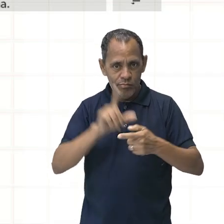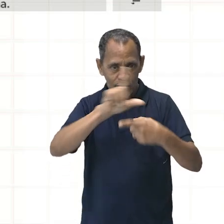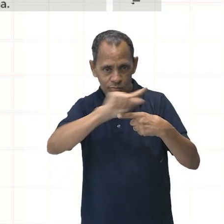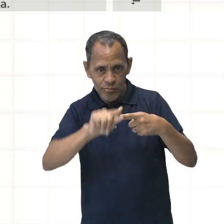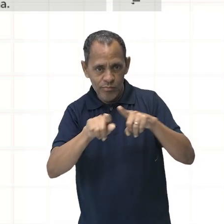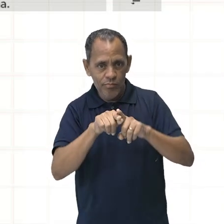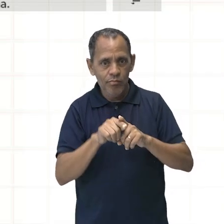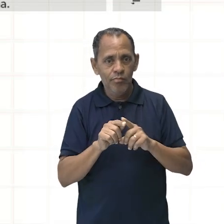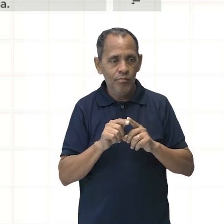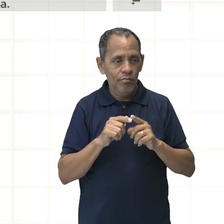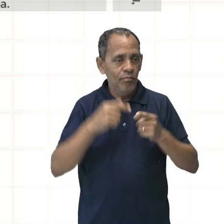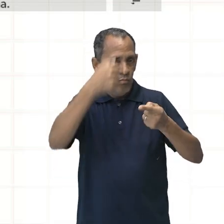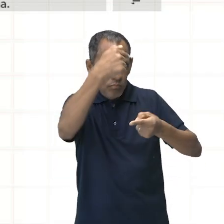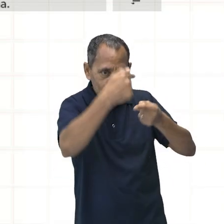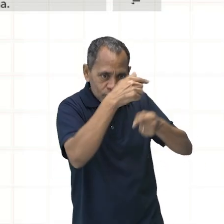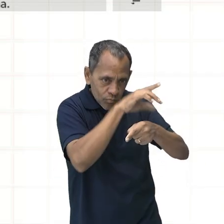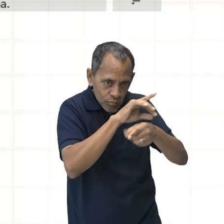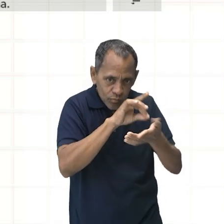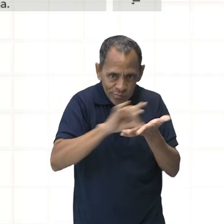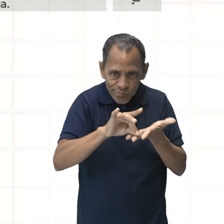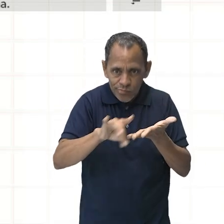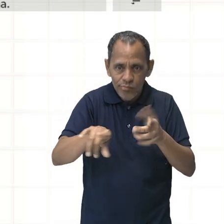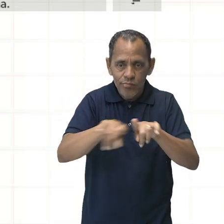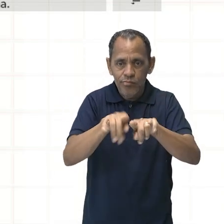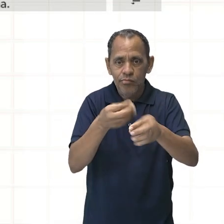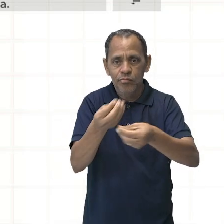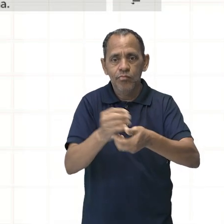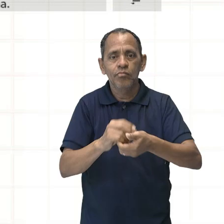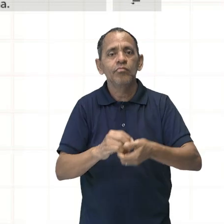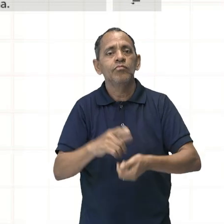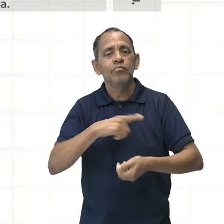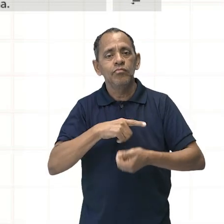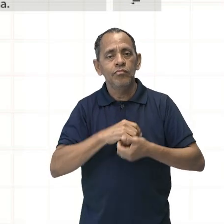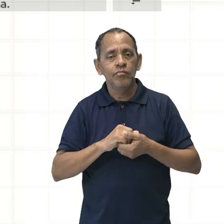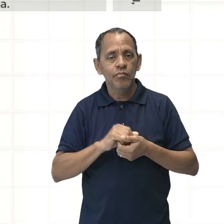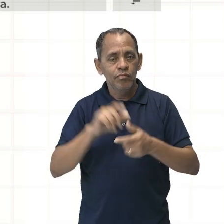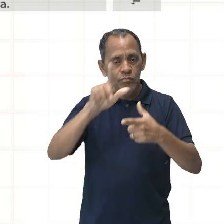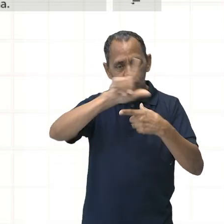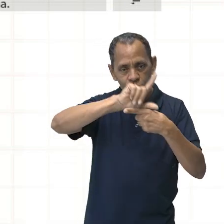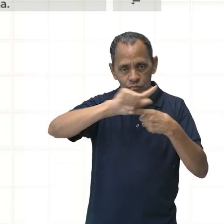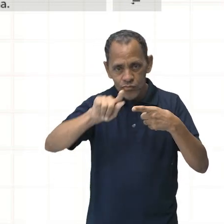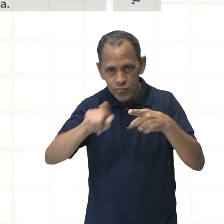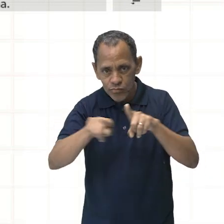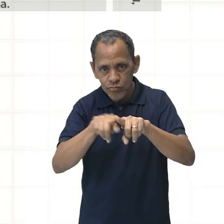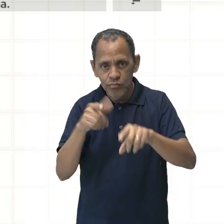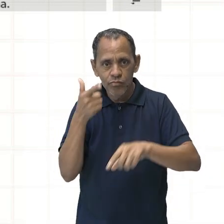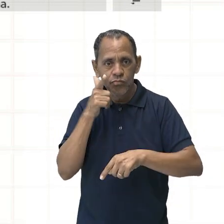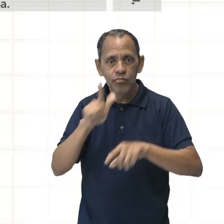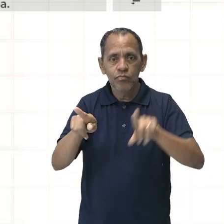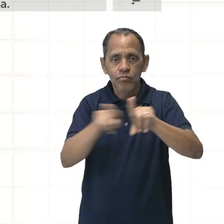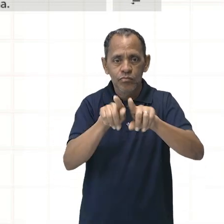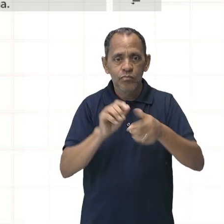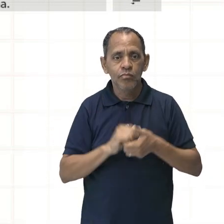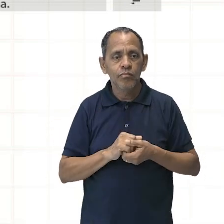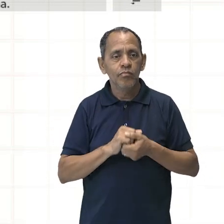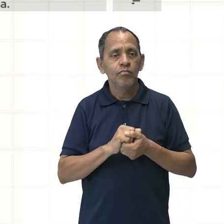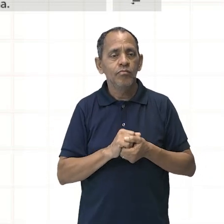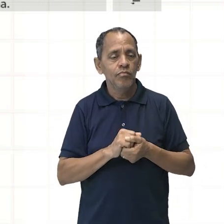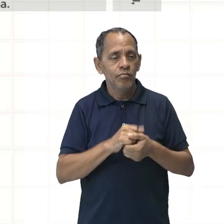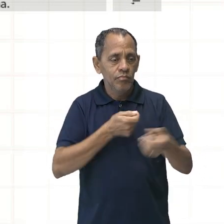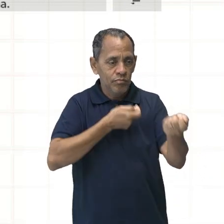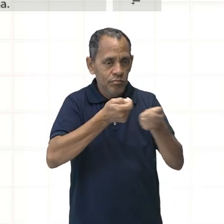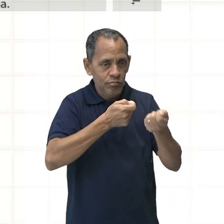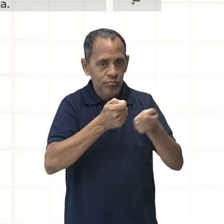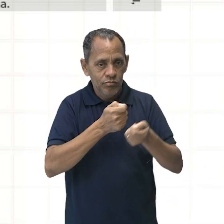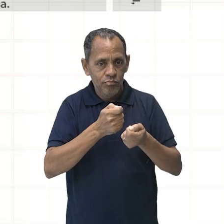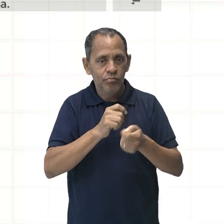Atacar rapidamente para que houvesse ali vitórias decisivas para desestabilizar o inimigo e